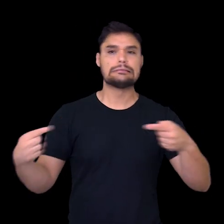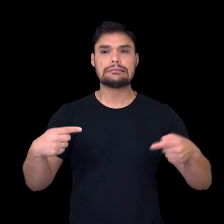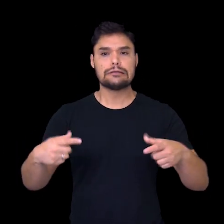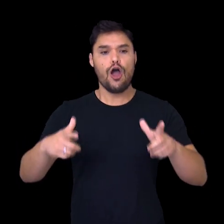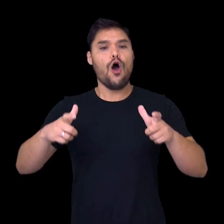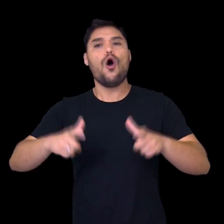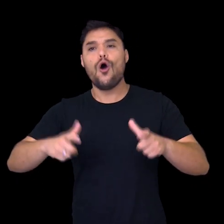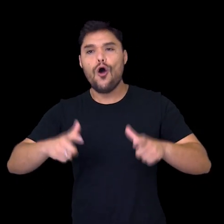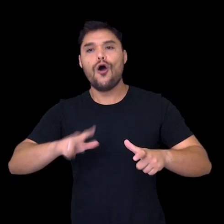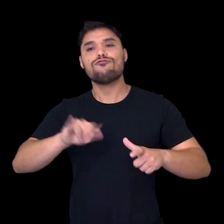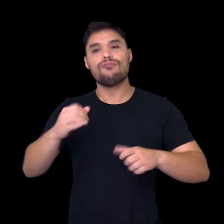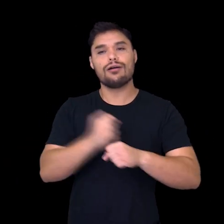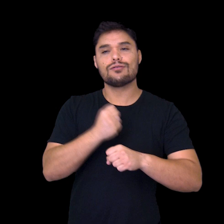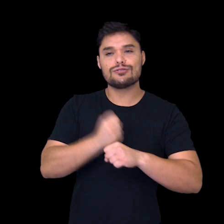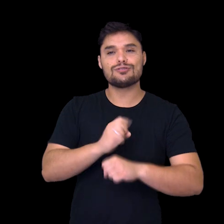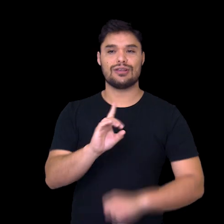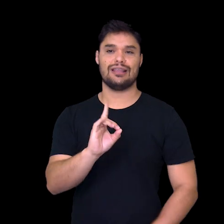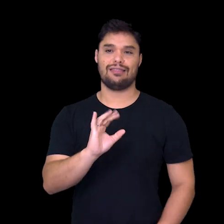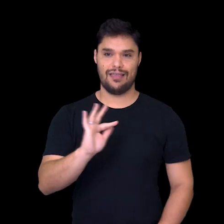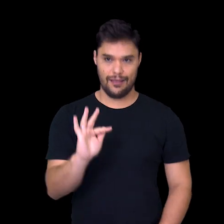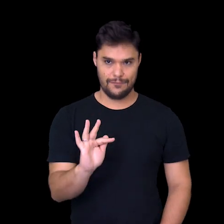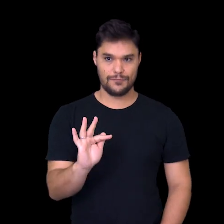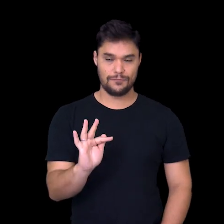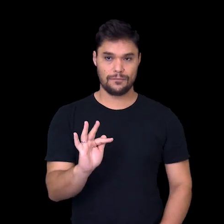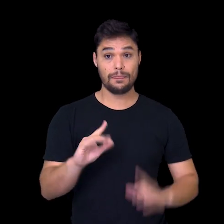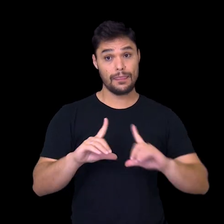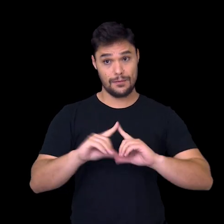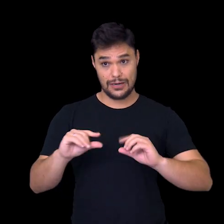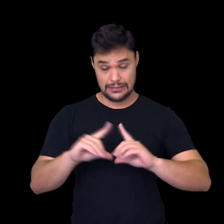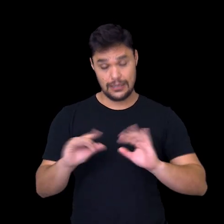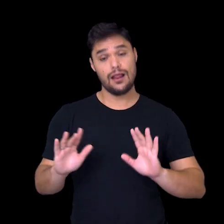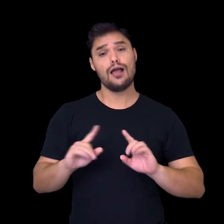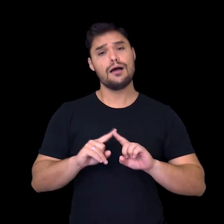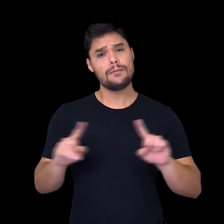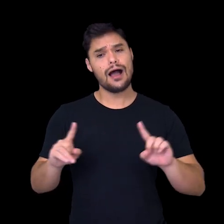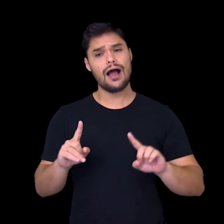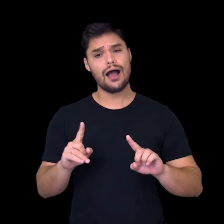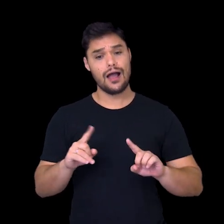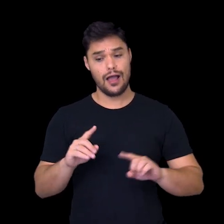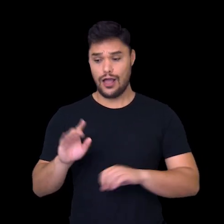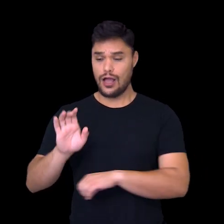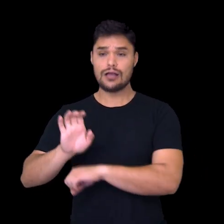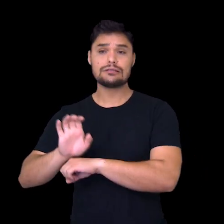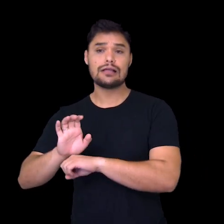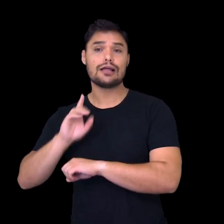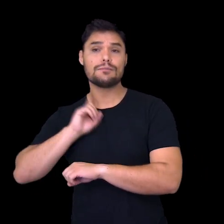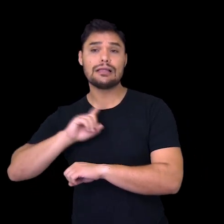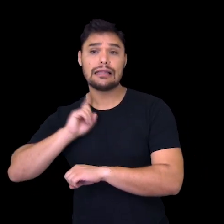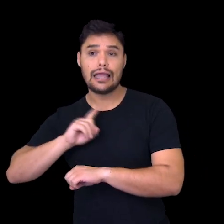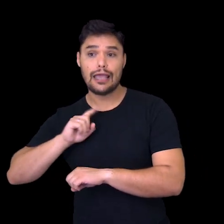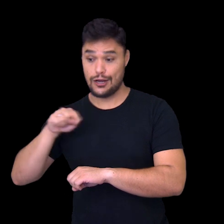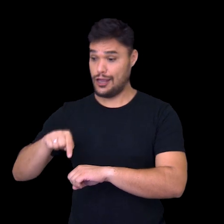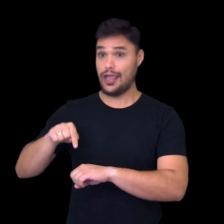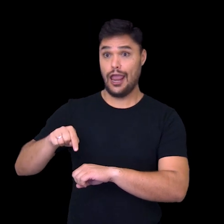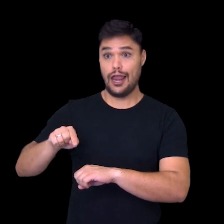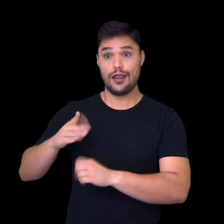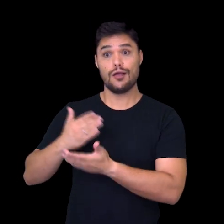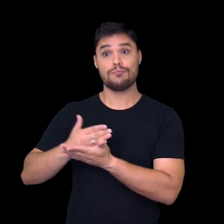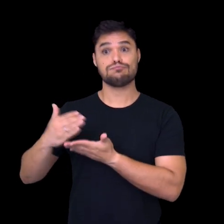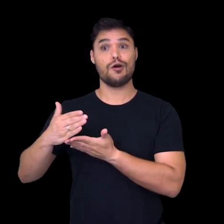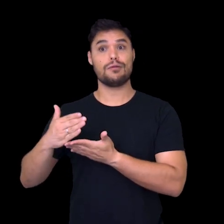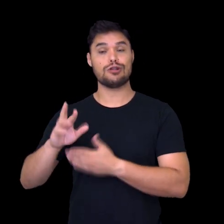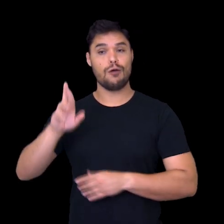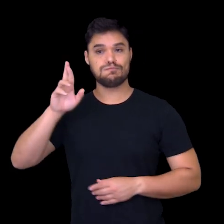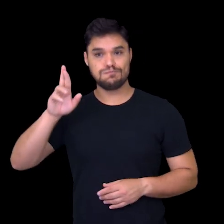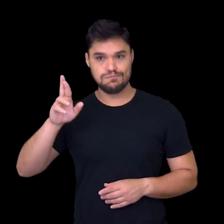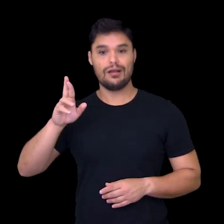sobre onde deveria ser construída a nova capital. Deusdedit Rocha Júnior, historiador. Mineiro que encampa o projeto